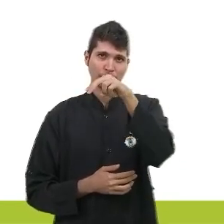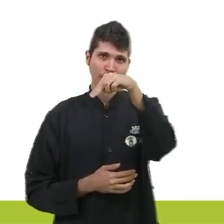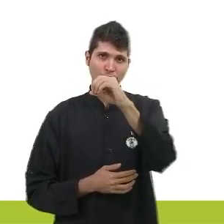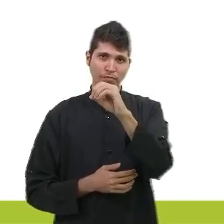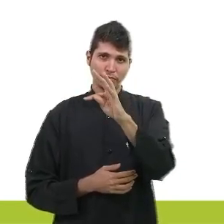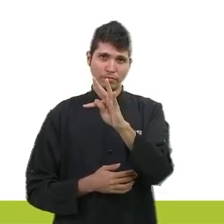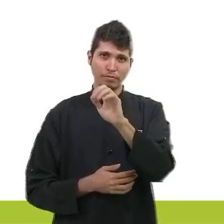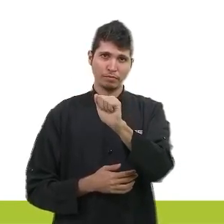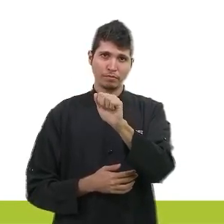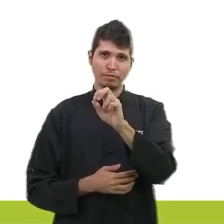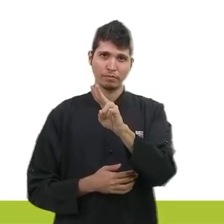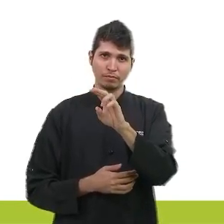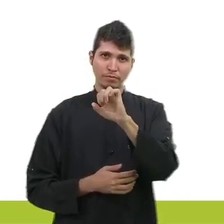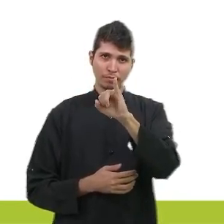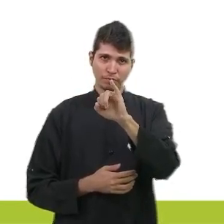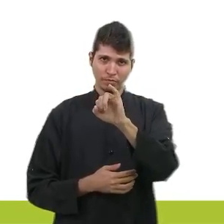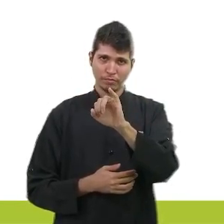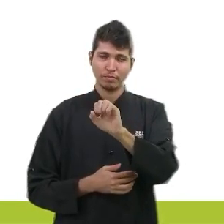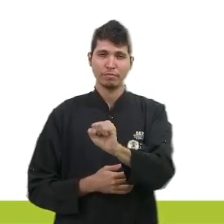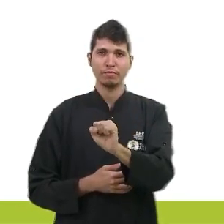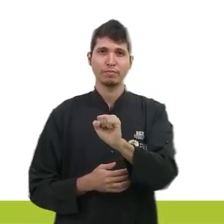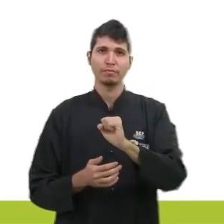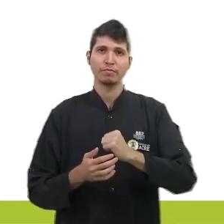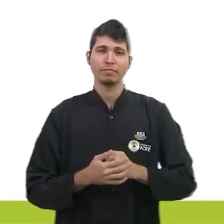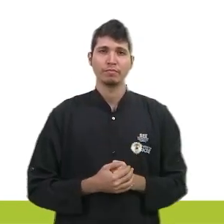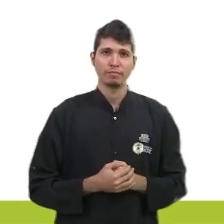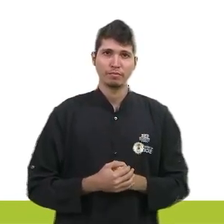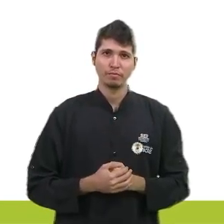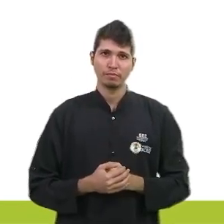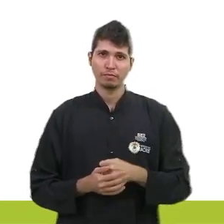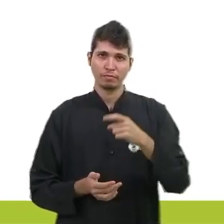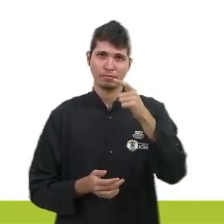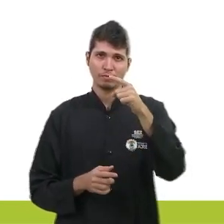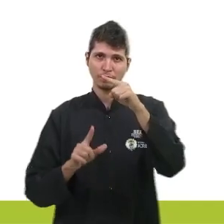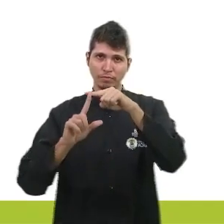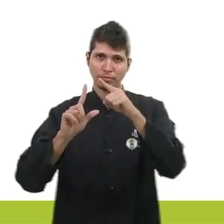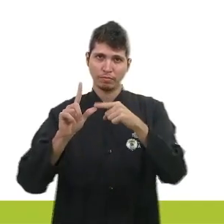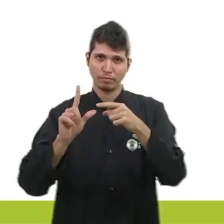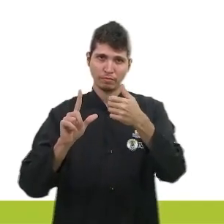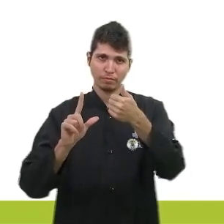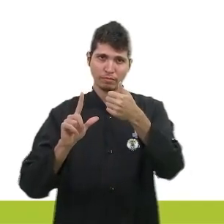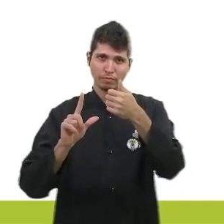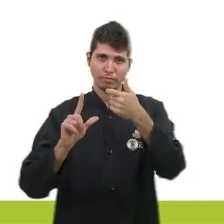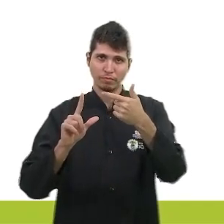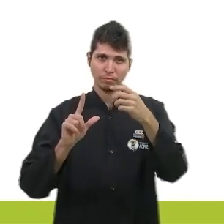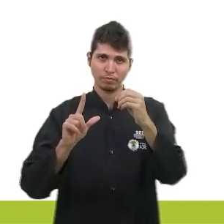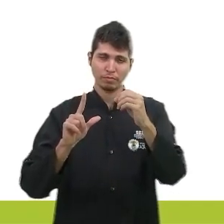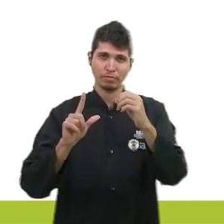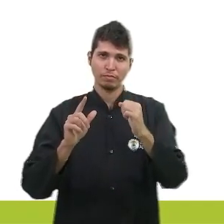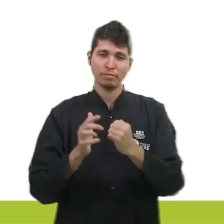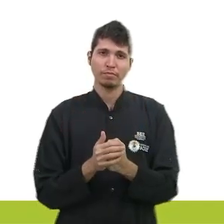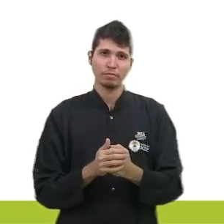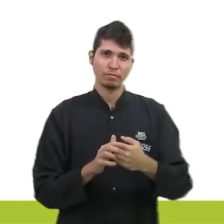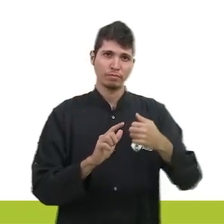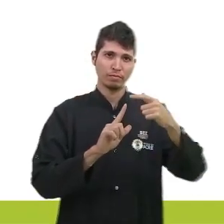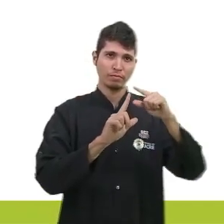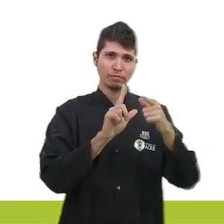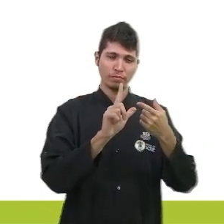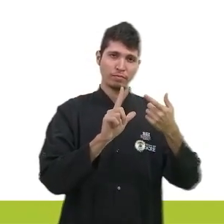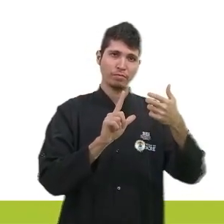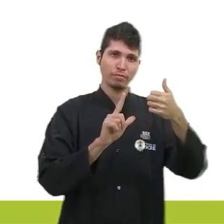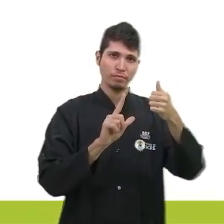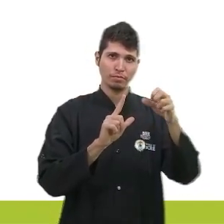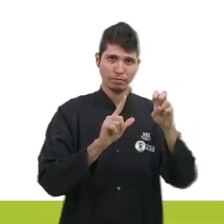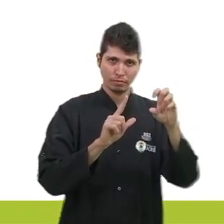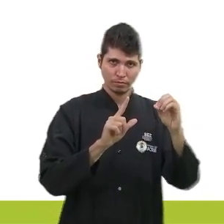mais do que isso. Eu coloquei os ângulos de 120, 135, 150. E essa tabela pode ser estendida ainda